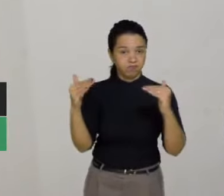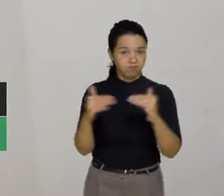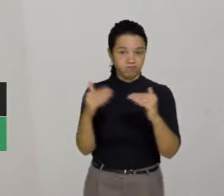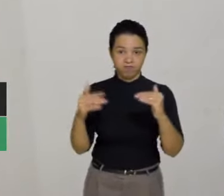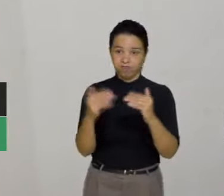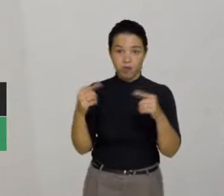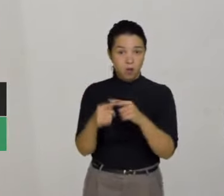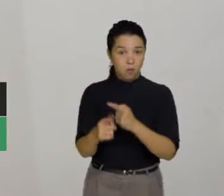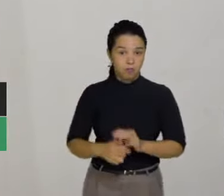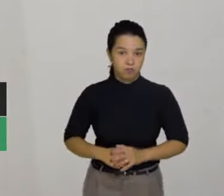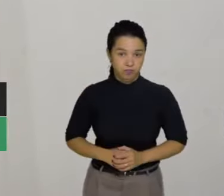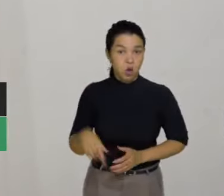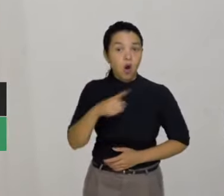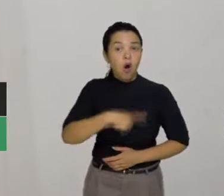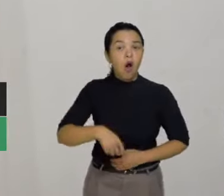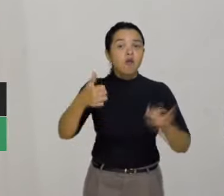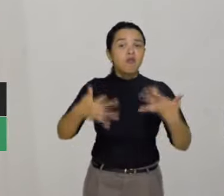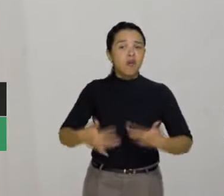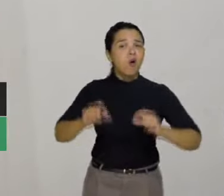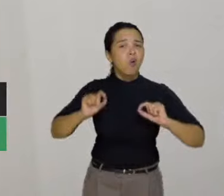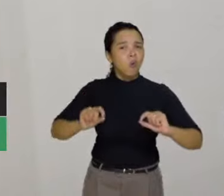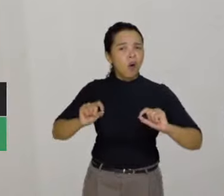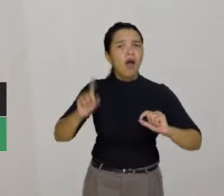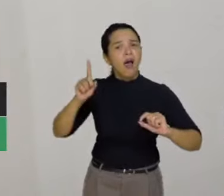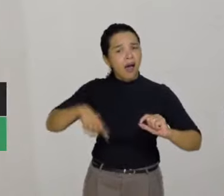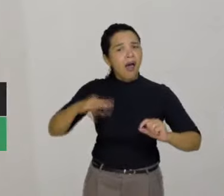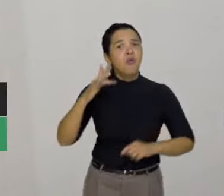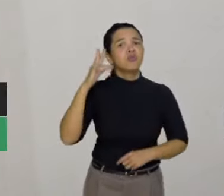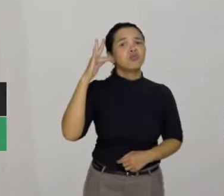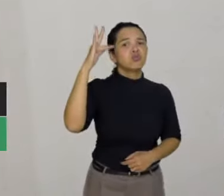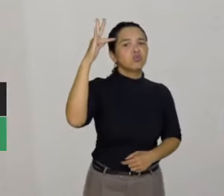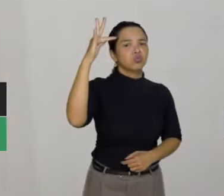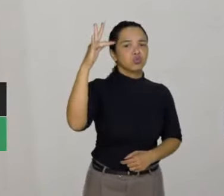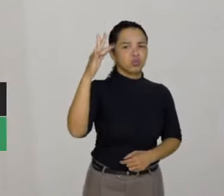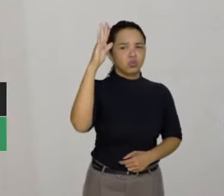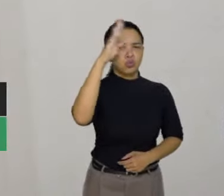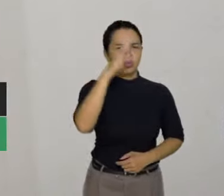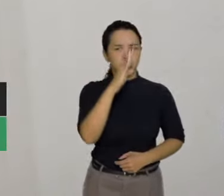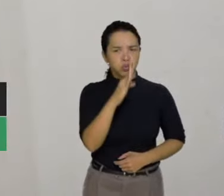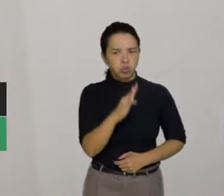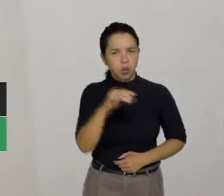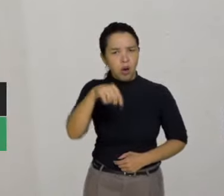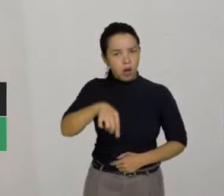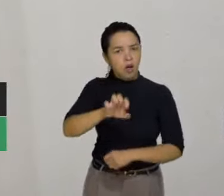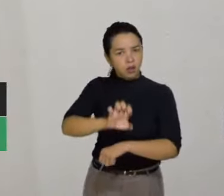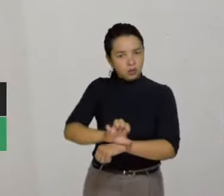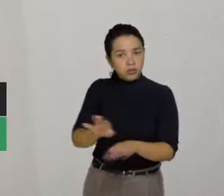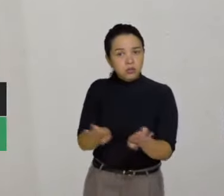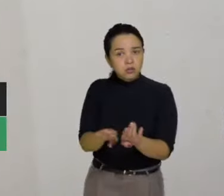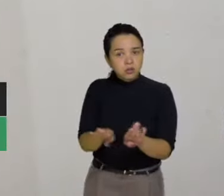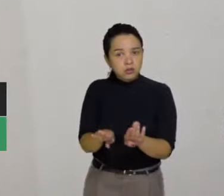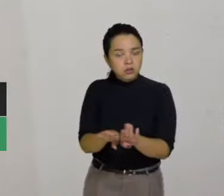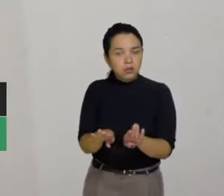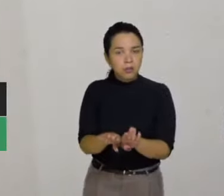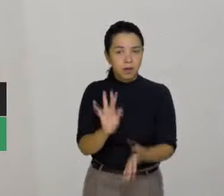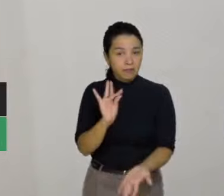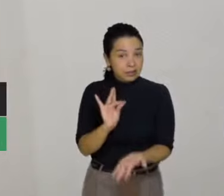Estamos falando do futuro do nosso país e do nosso Estado, e para que a realidade